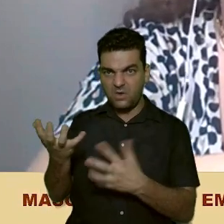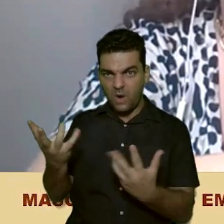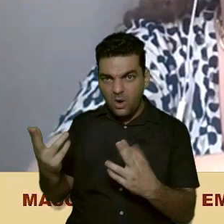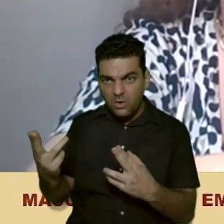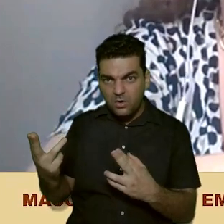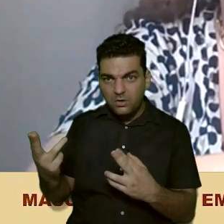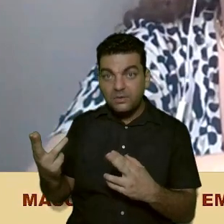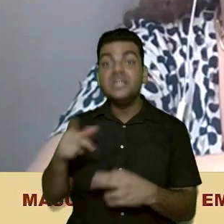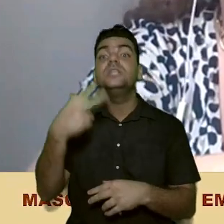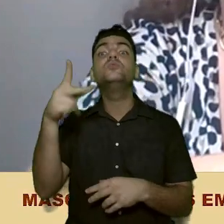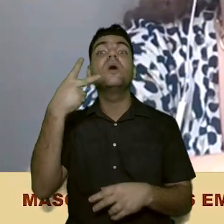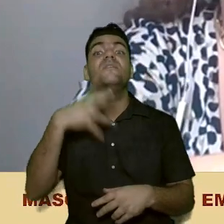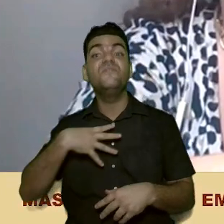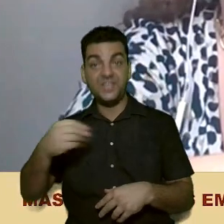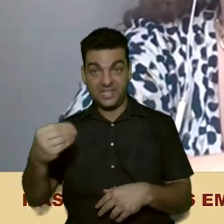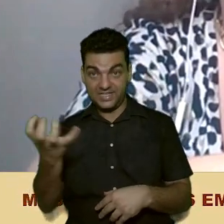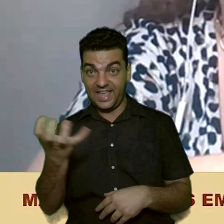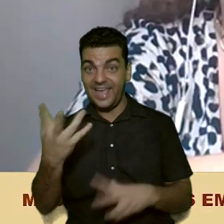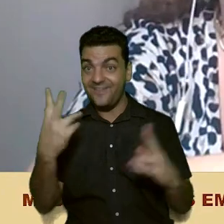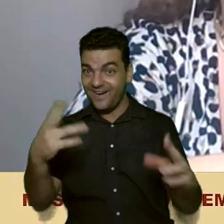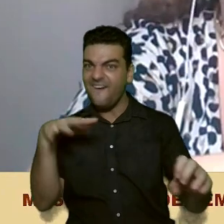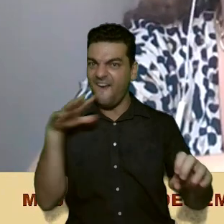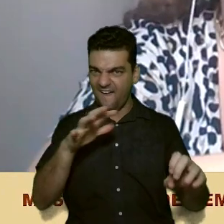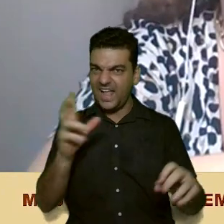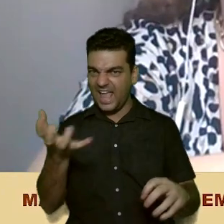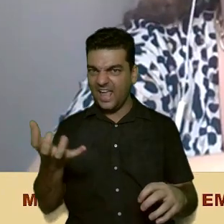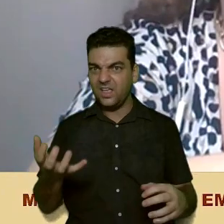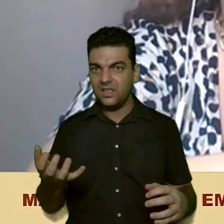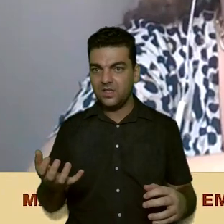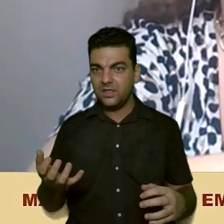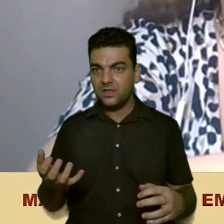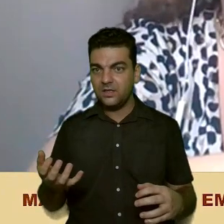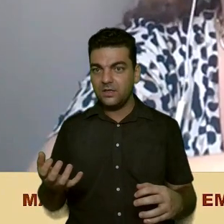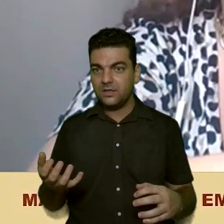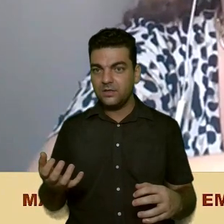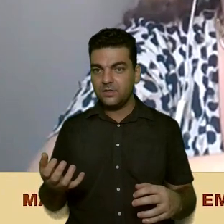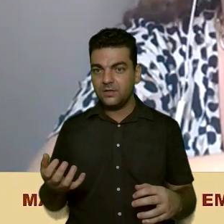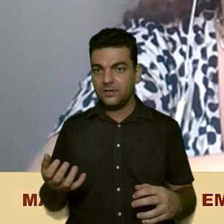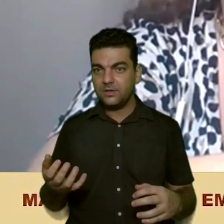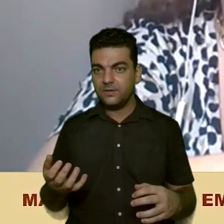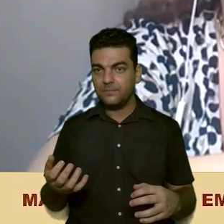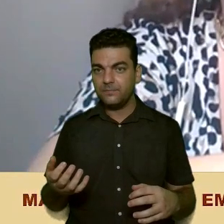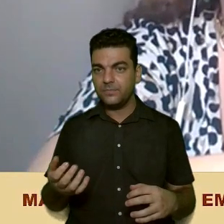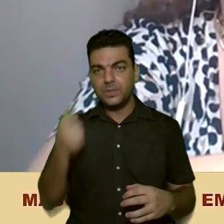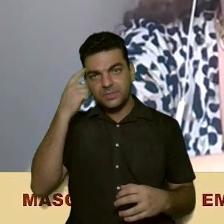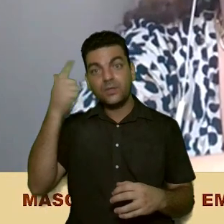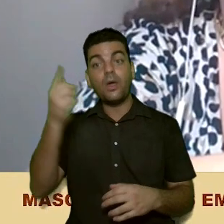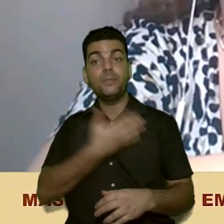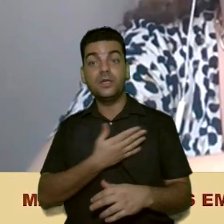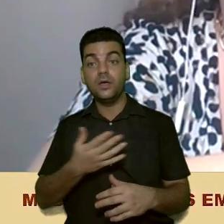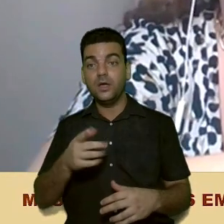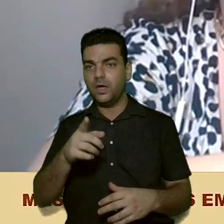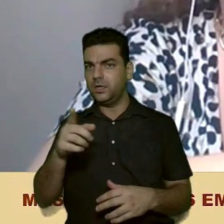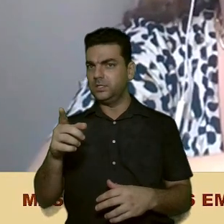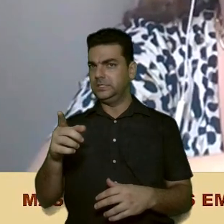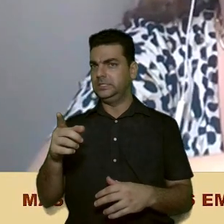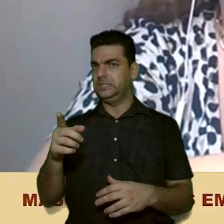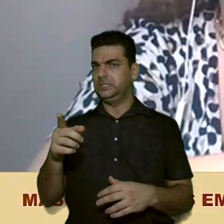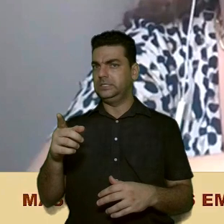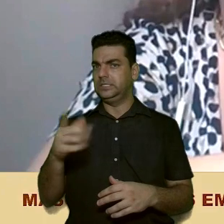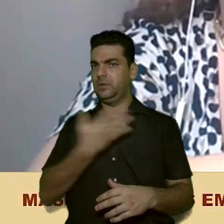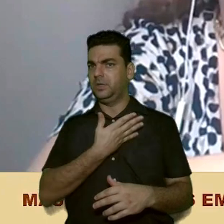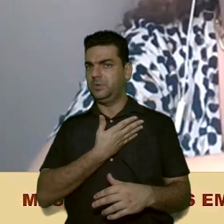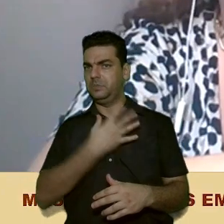tem uma filha, o que você acha se, né, a sua filha soubesse desse conteúdo, ou se acontecesse com uma amiga dela? Aí os caras começaram a pensar e ficou